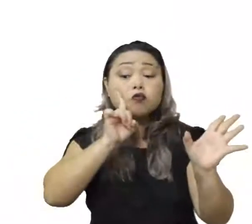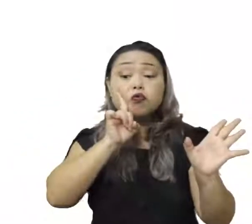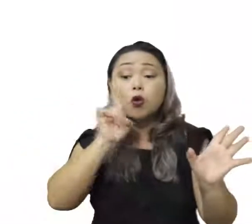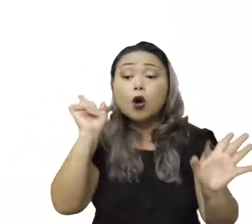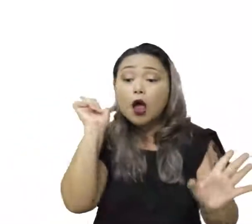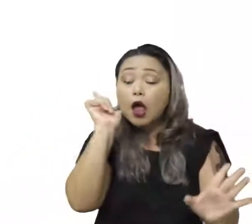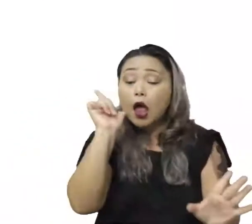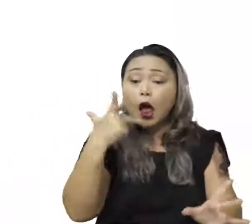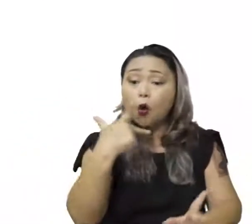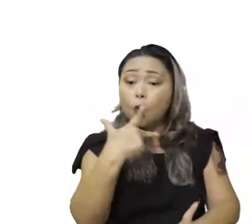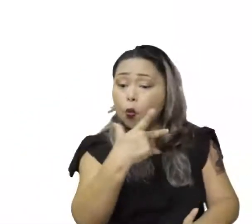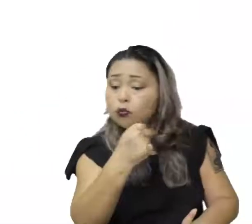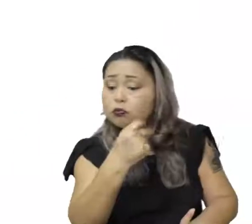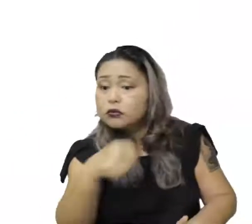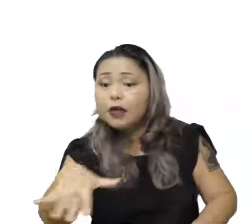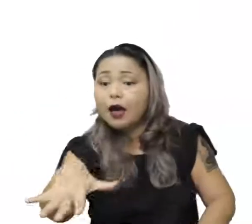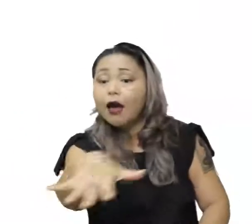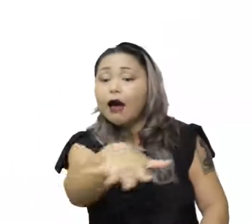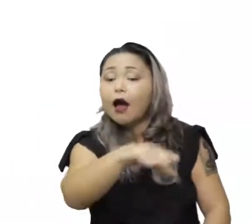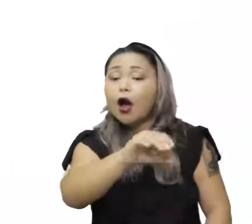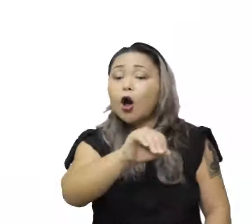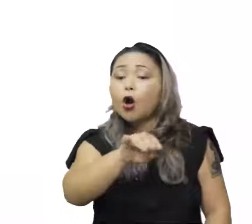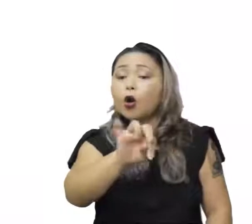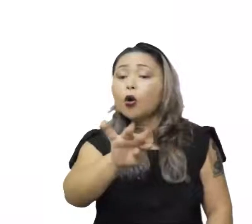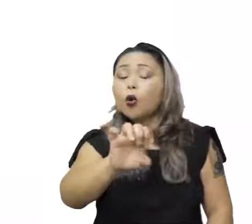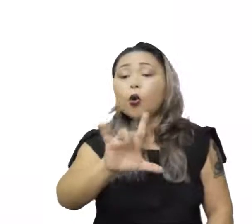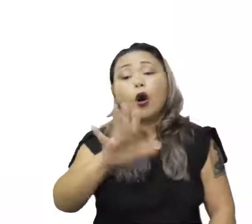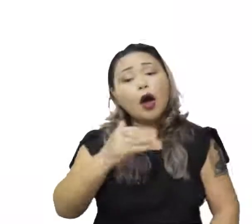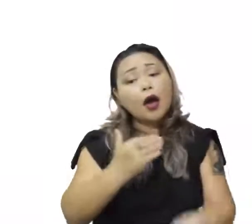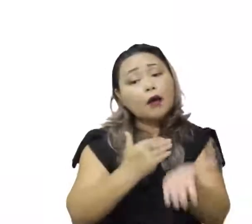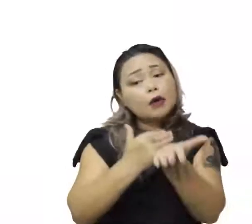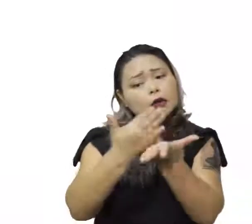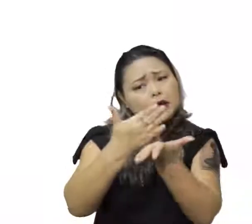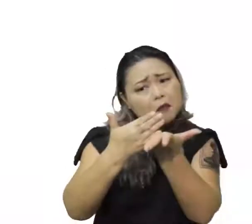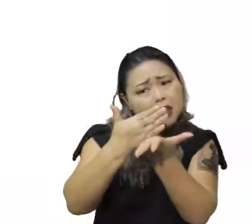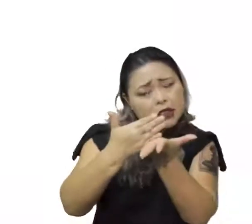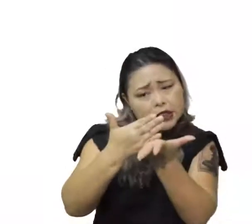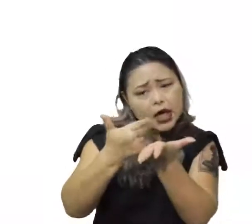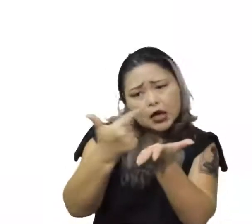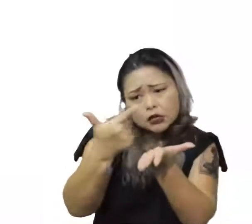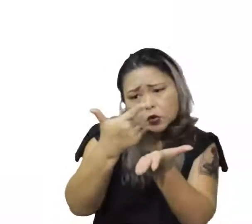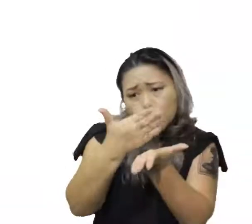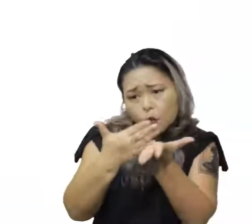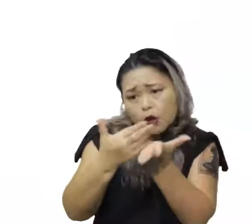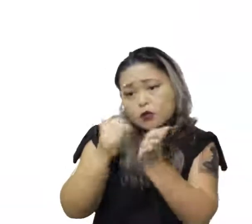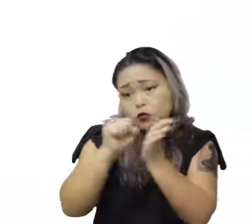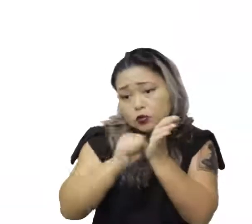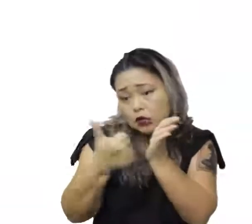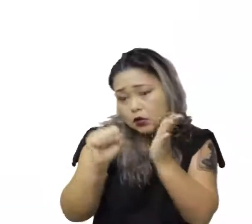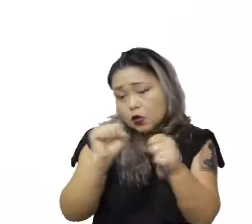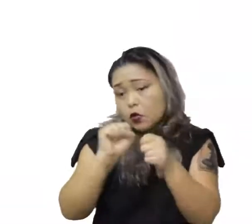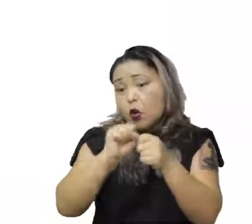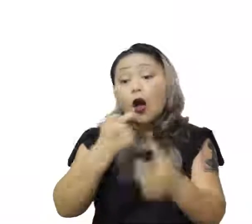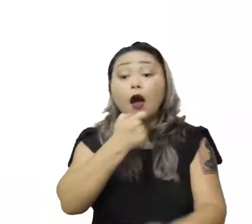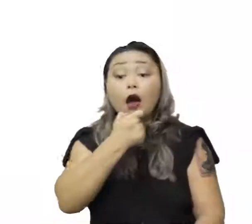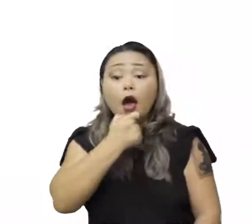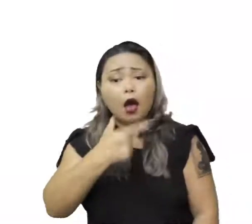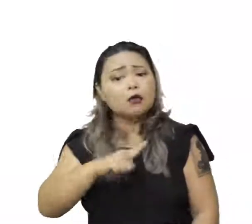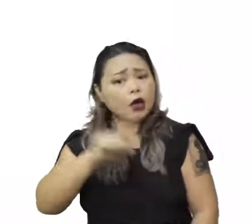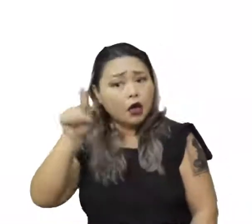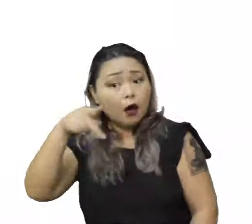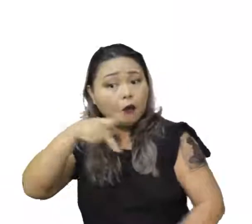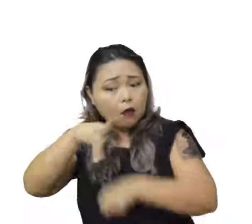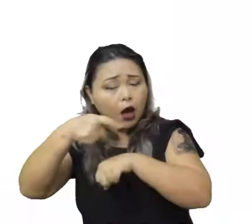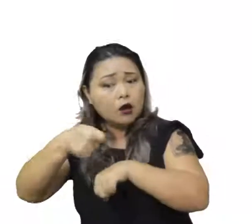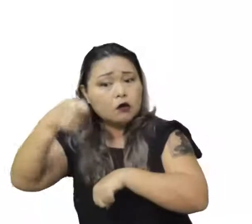ó. A partir da segunda metade do século XVIII, a Inglaterra adotou uma postura mais rígida em relação à sua mais importante